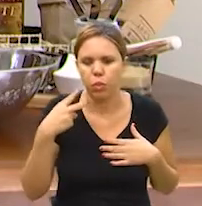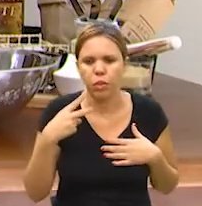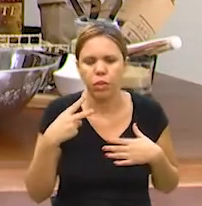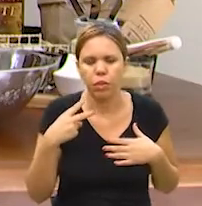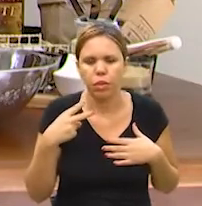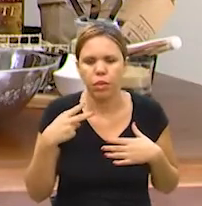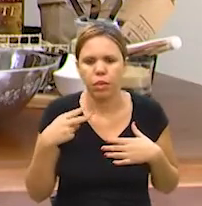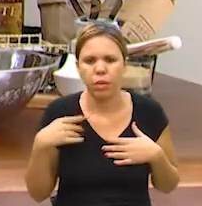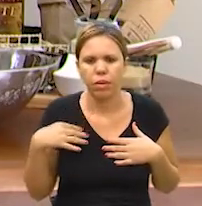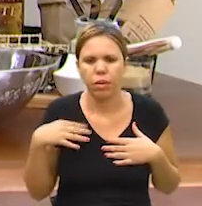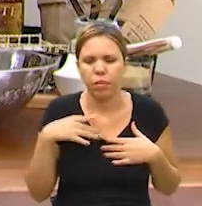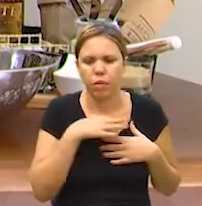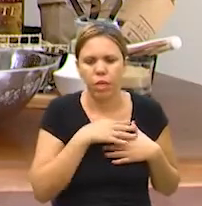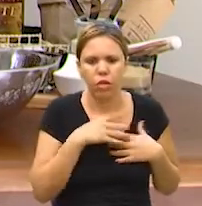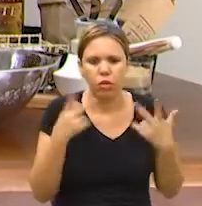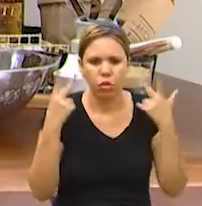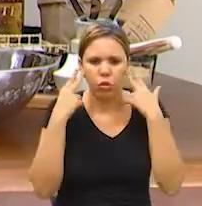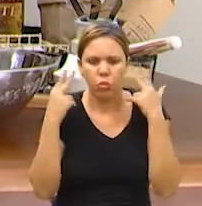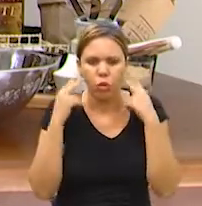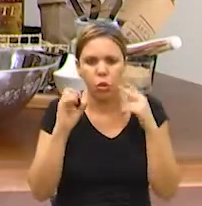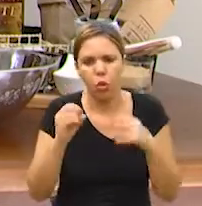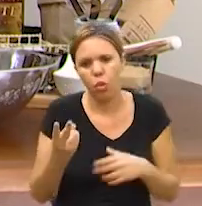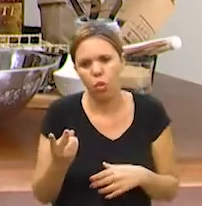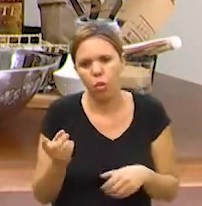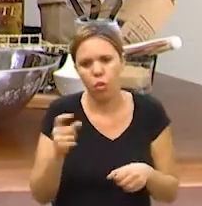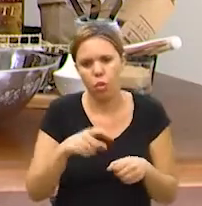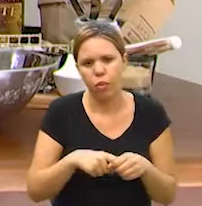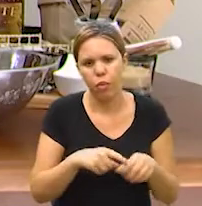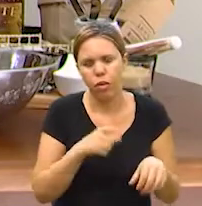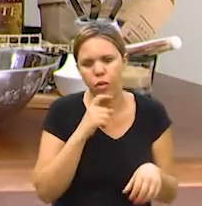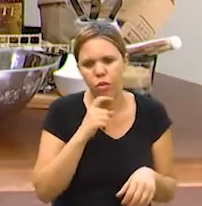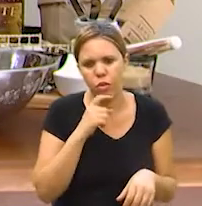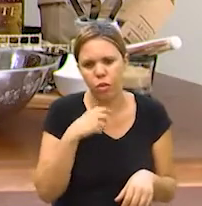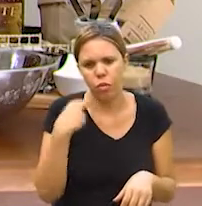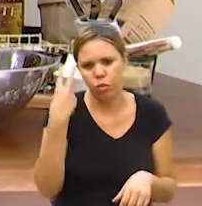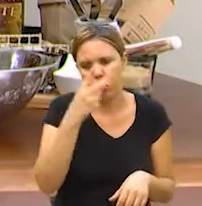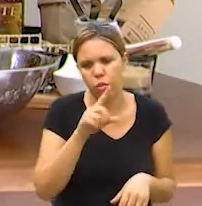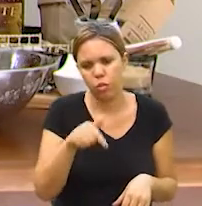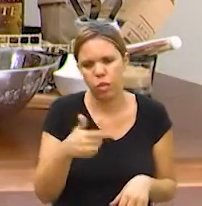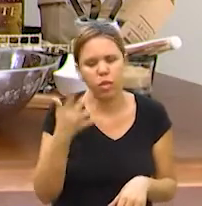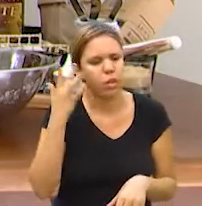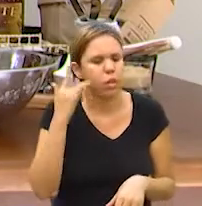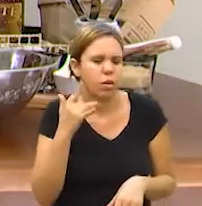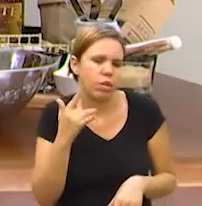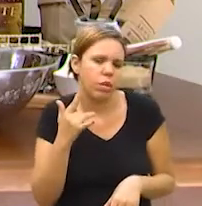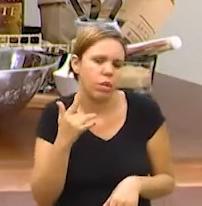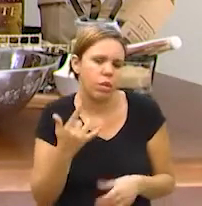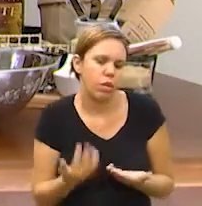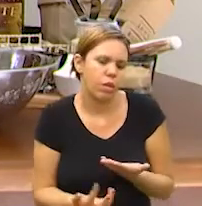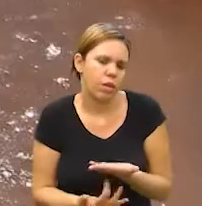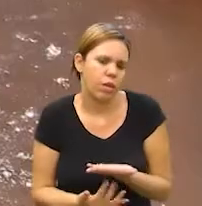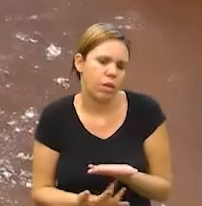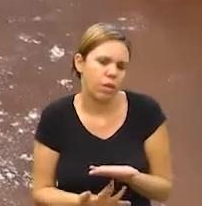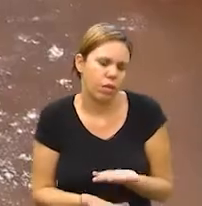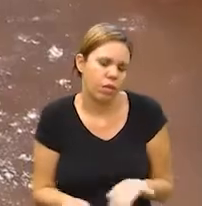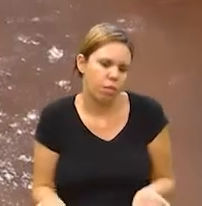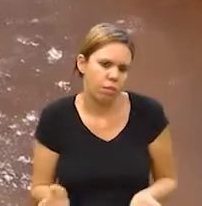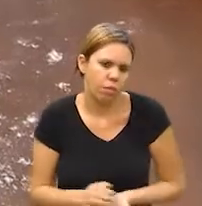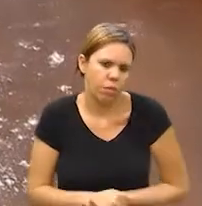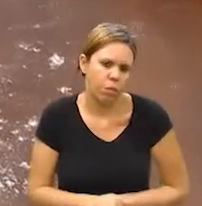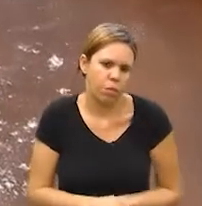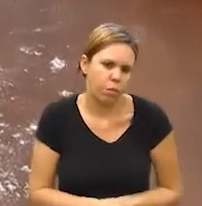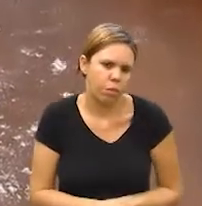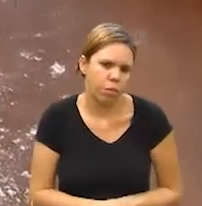temperatura ambiente. Ou posso mandá-la novamente para a geladeira depois de 2 horas e amanhã, Sala. Olha só. Então